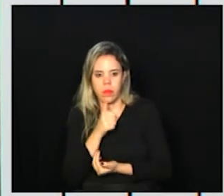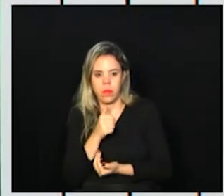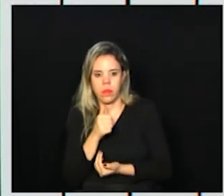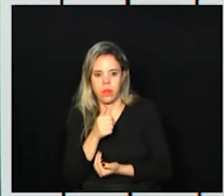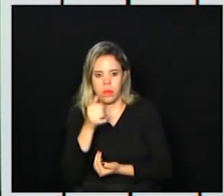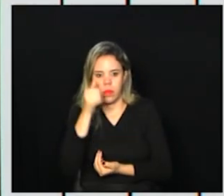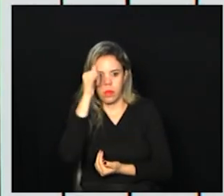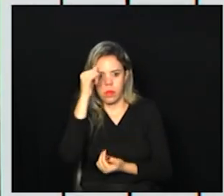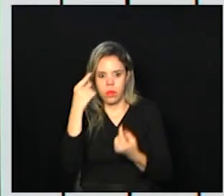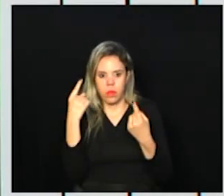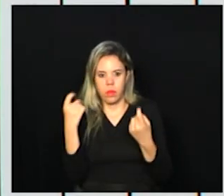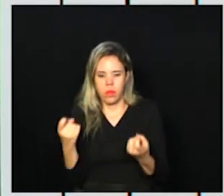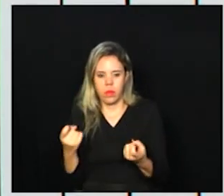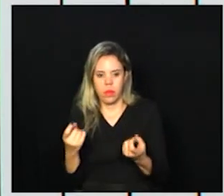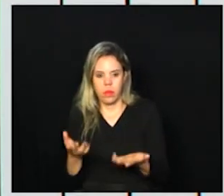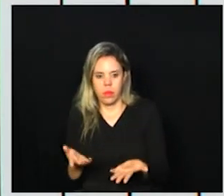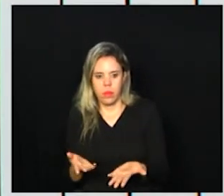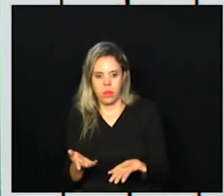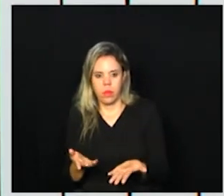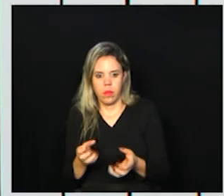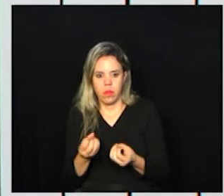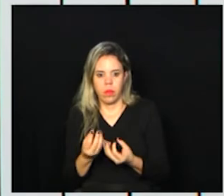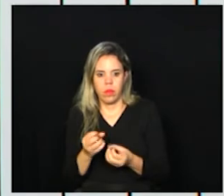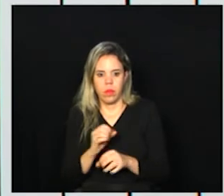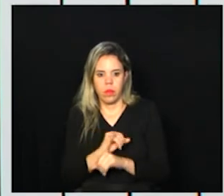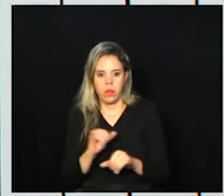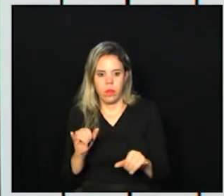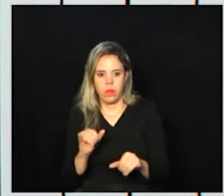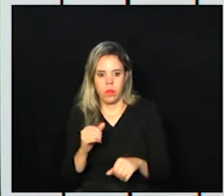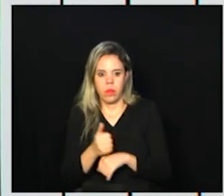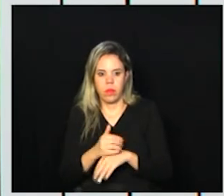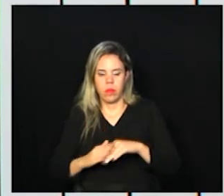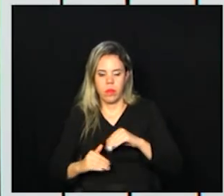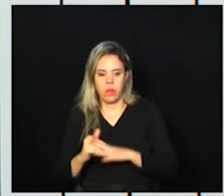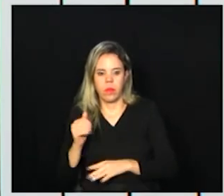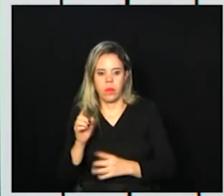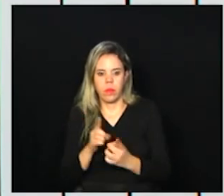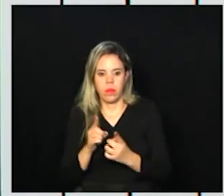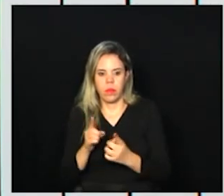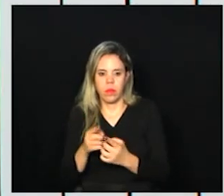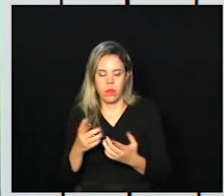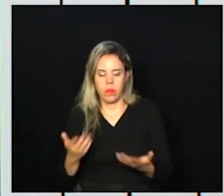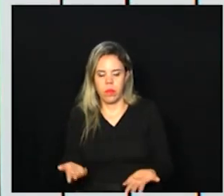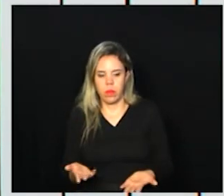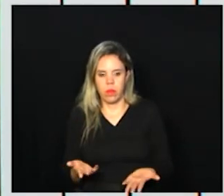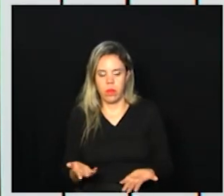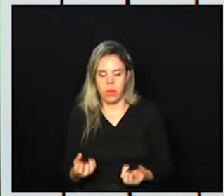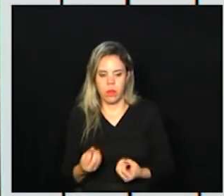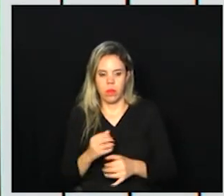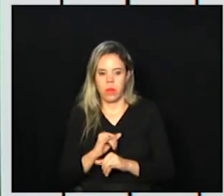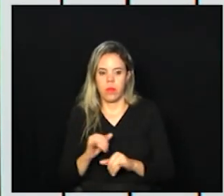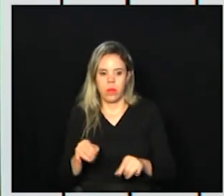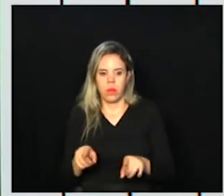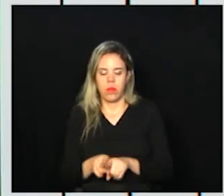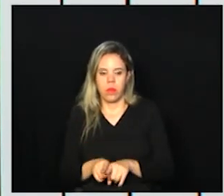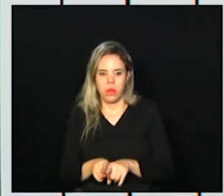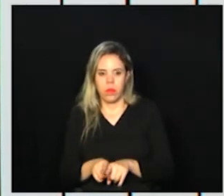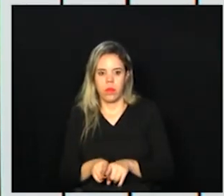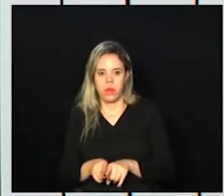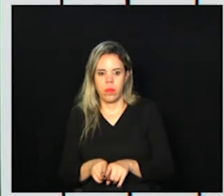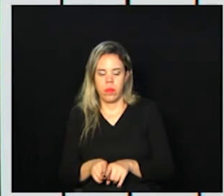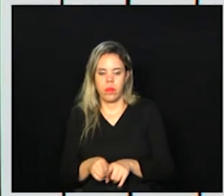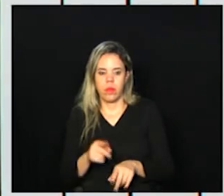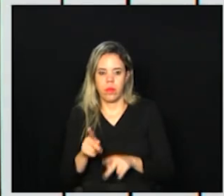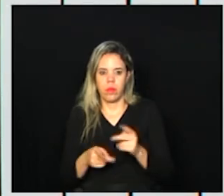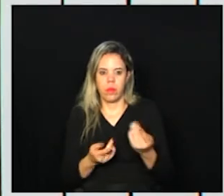violência. Então, dar essa formação para os profissionais que vão fazer o atendimento, dar essa formação também para os mais